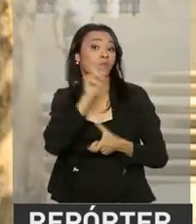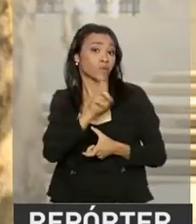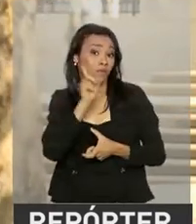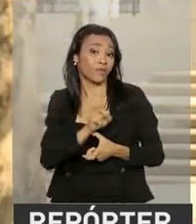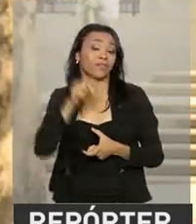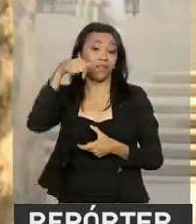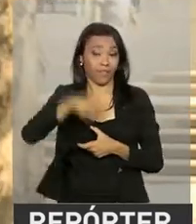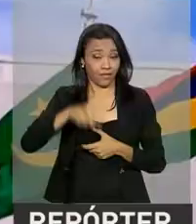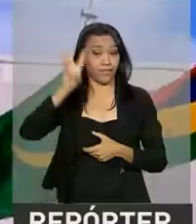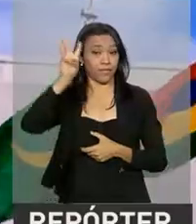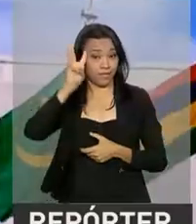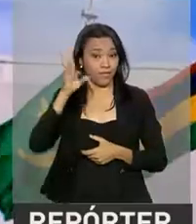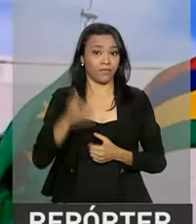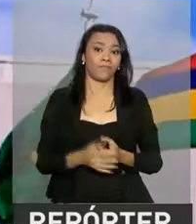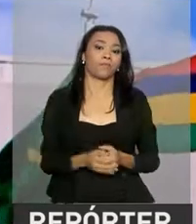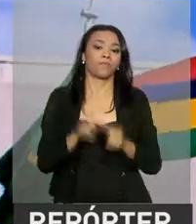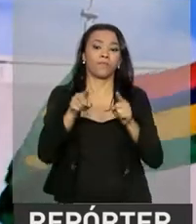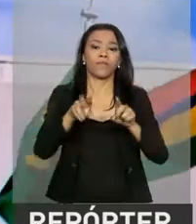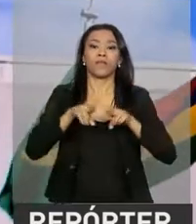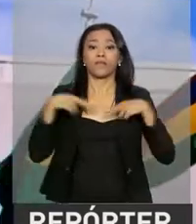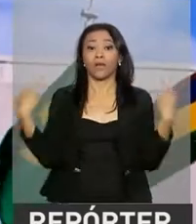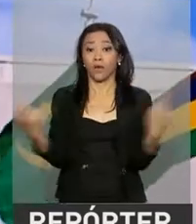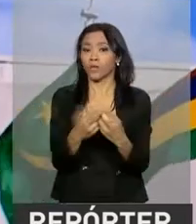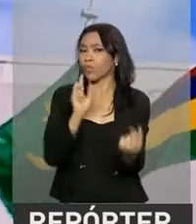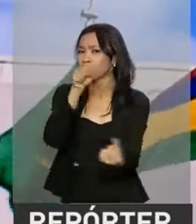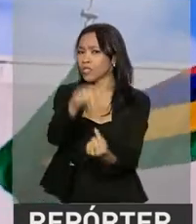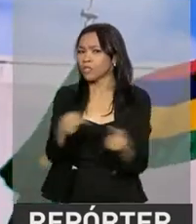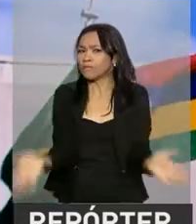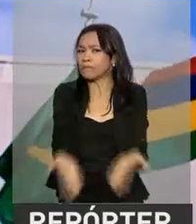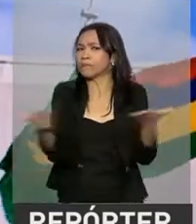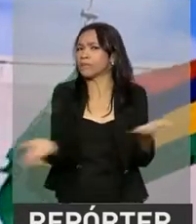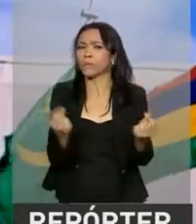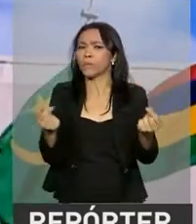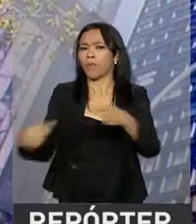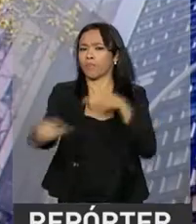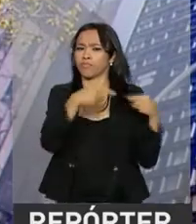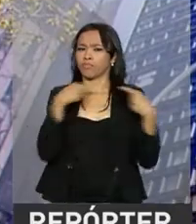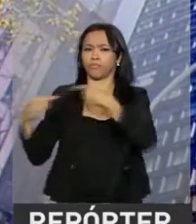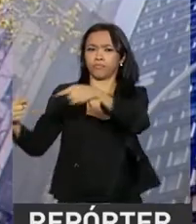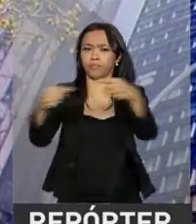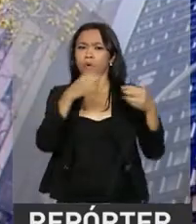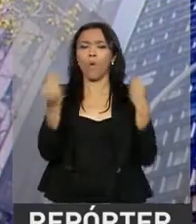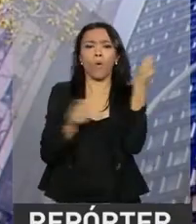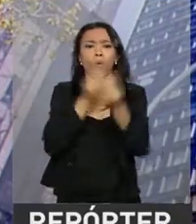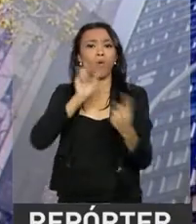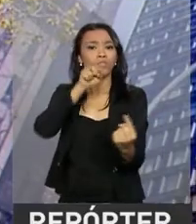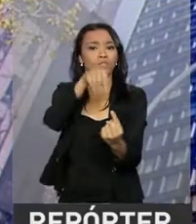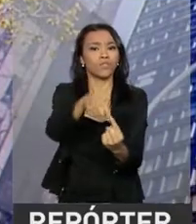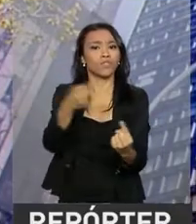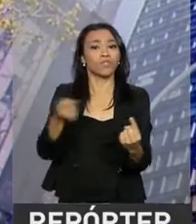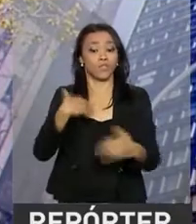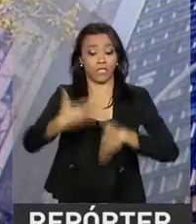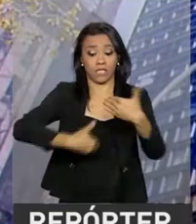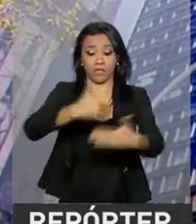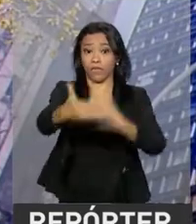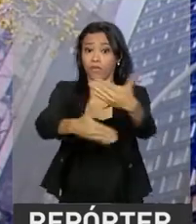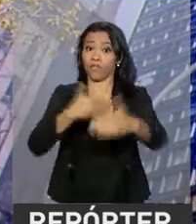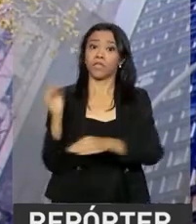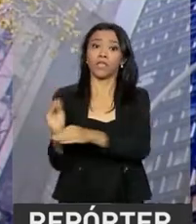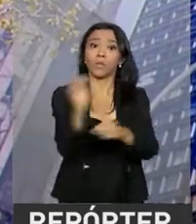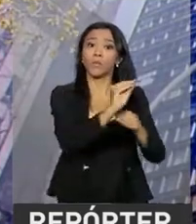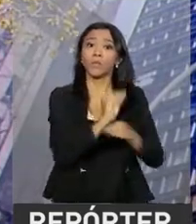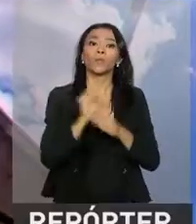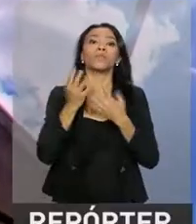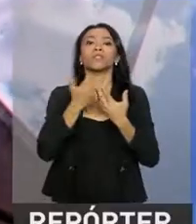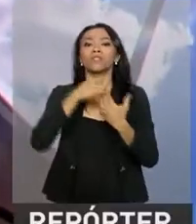nesta terça-feira. A Assembleia quer incentivar o debate de como colocar em prática os Objetivos de Desenvolvimento Sustentável